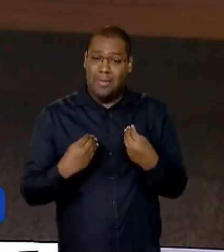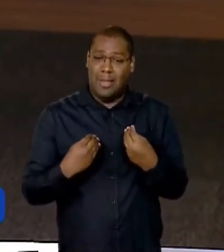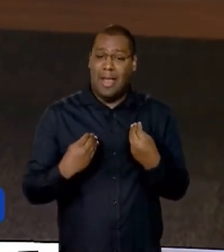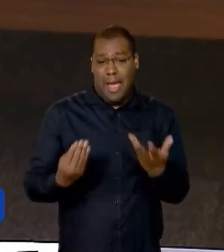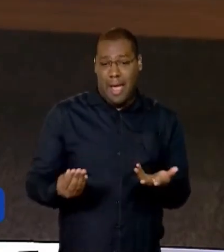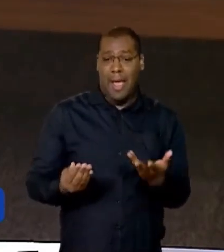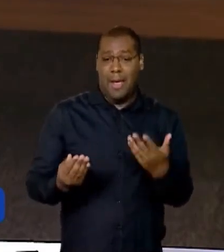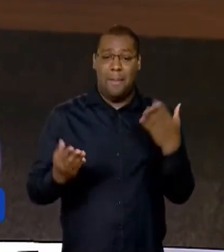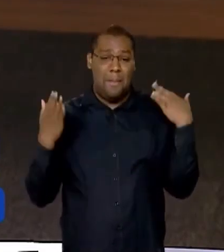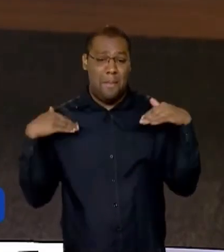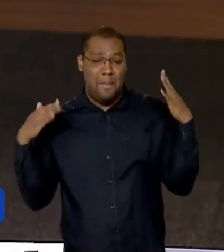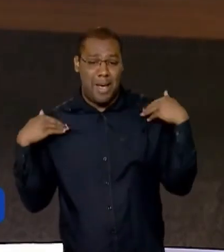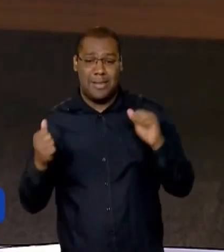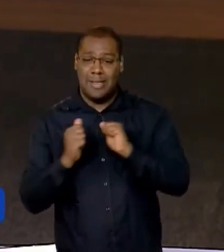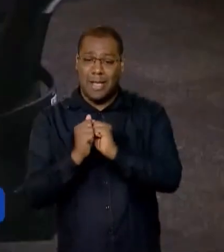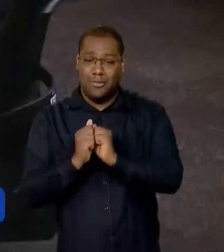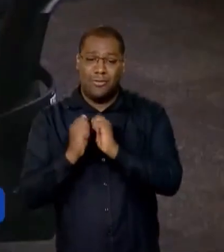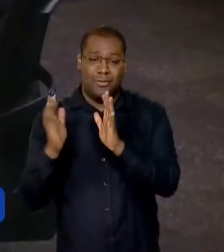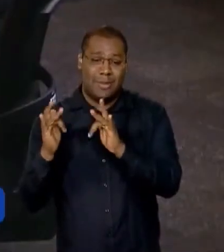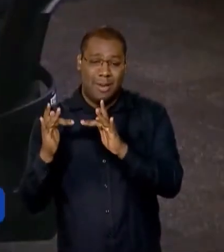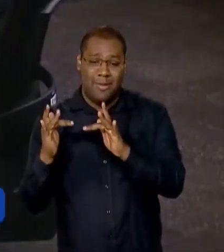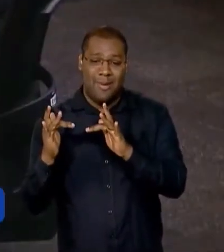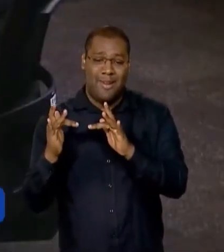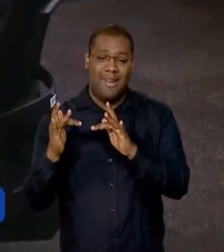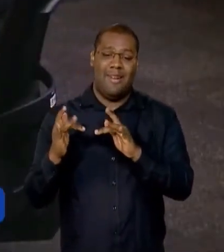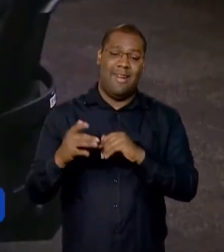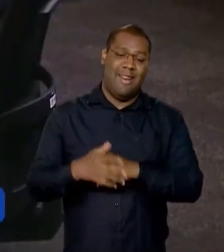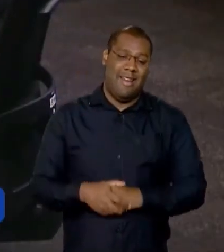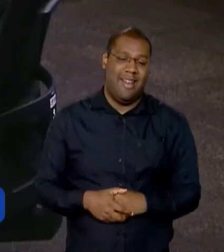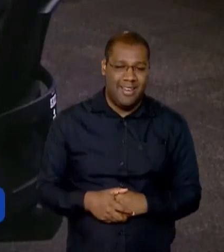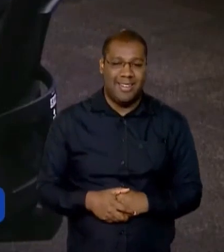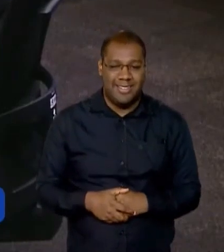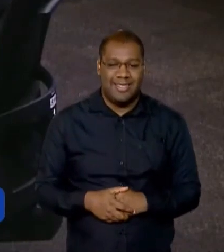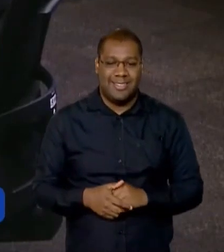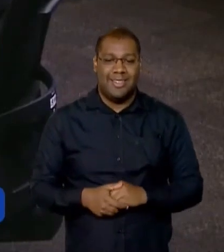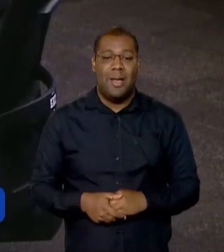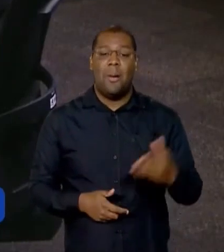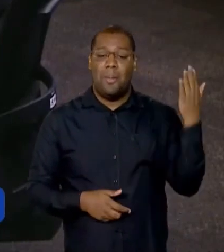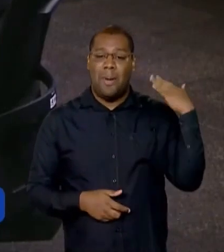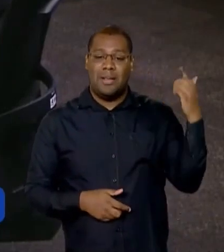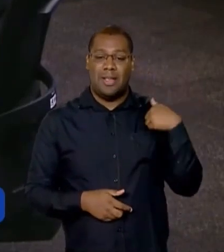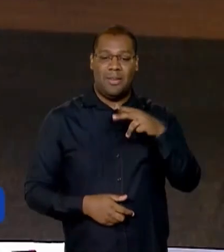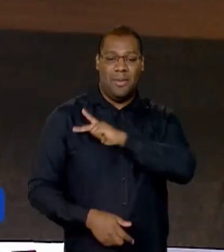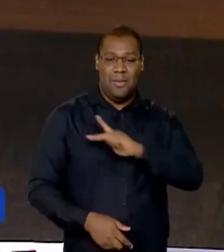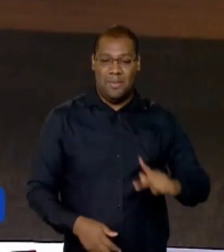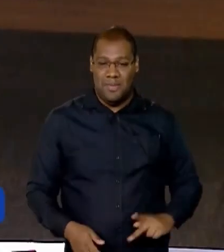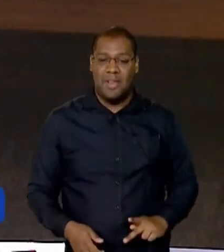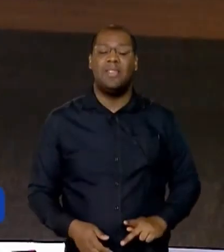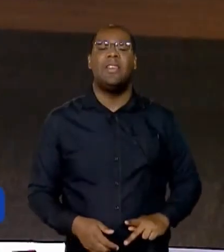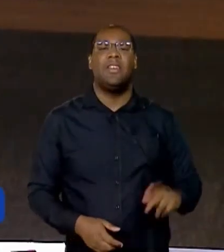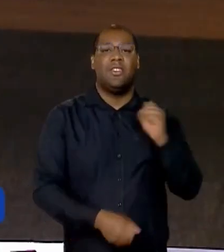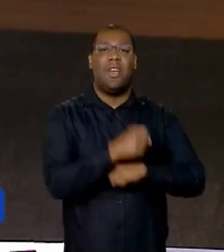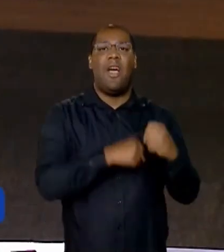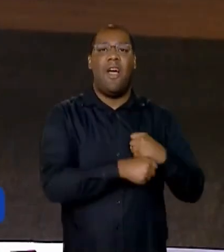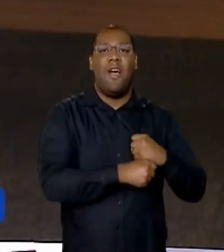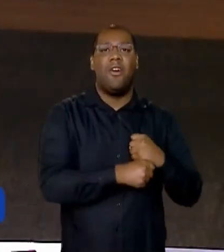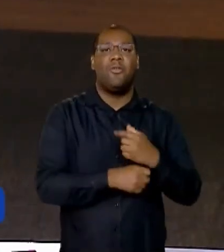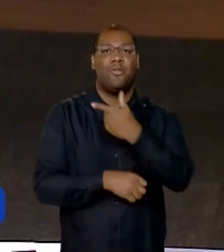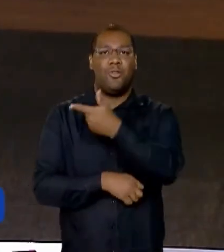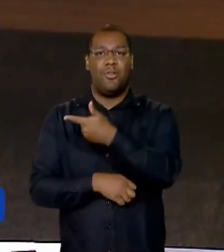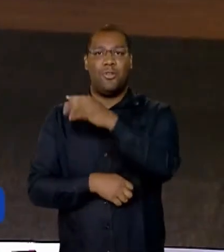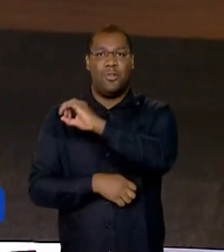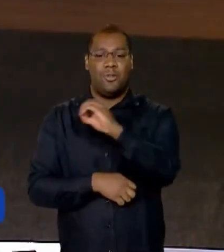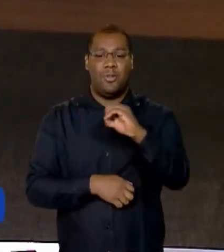então eu tô dizendo isso para mostrar responsabilidade eu desde que assumi a Presidente da República em 2003 eu